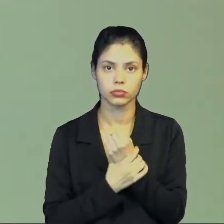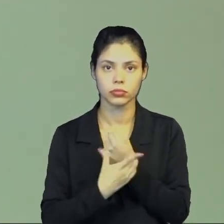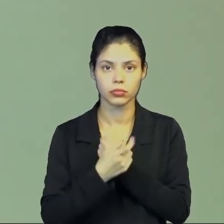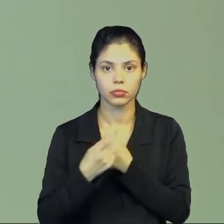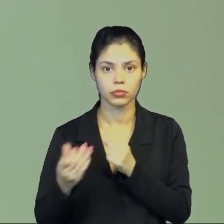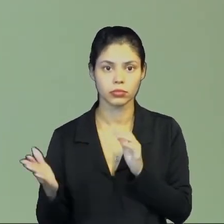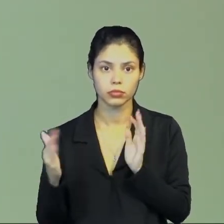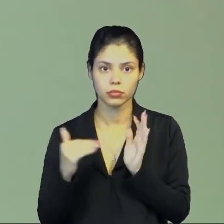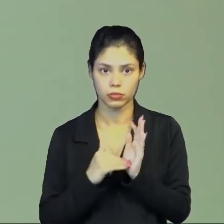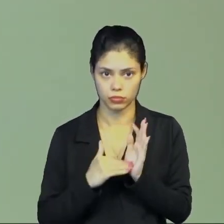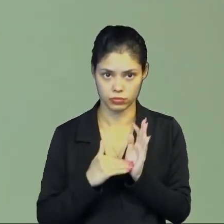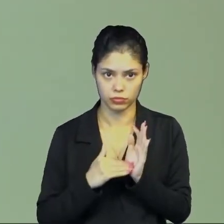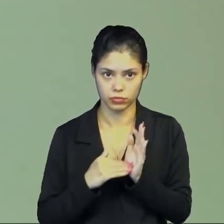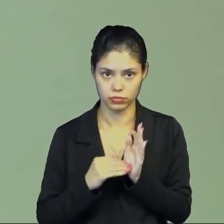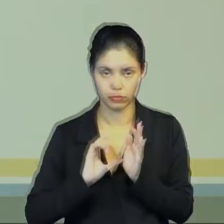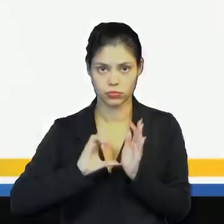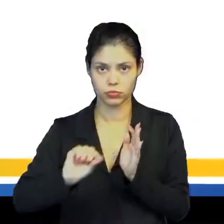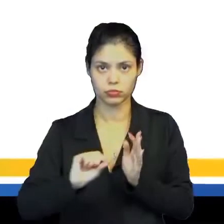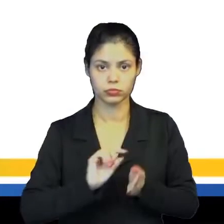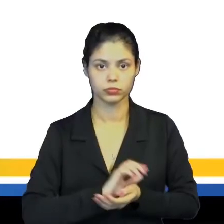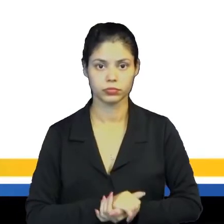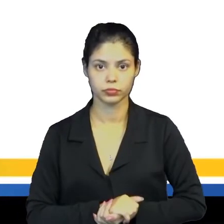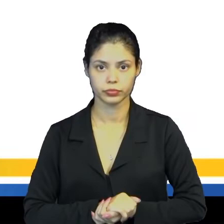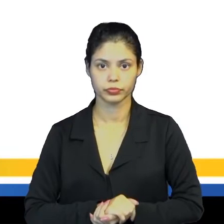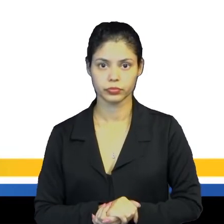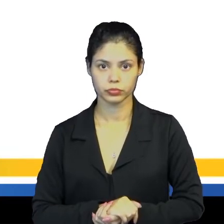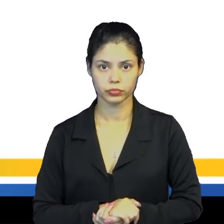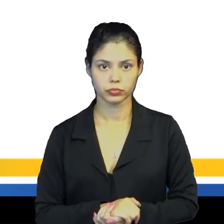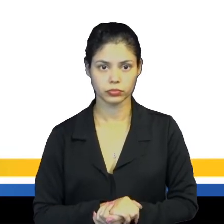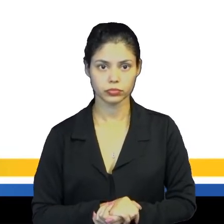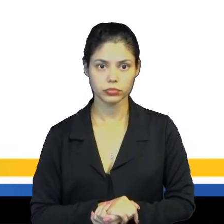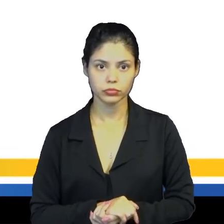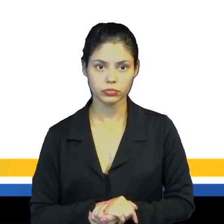espermatozoide até o seu caminho, que é a saída dele.